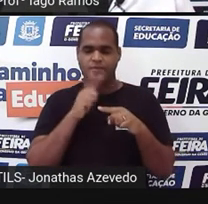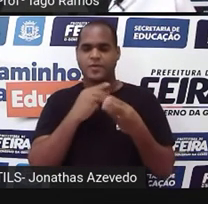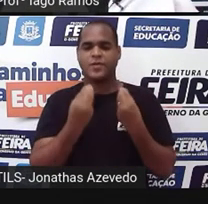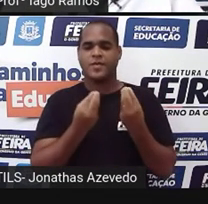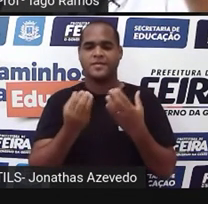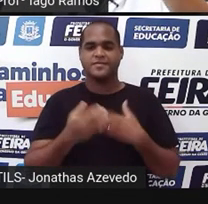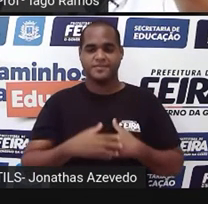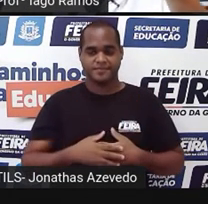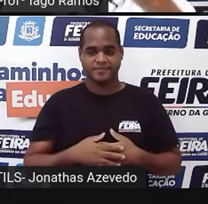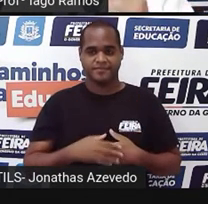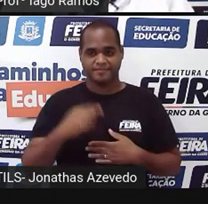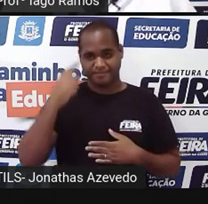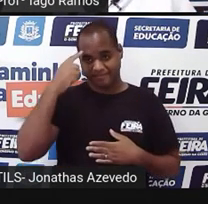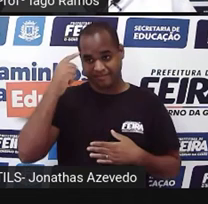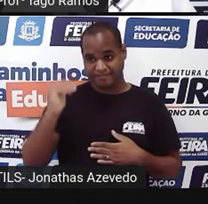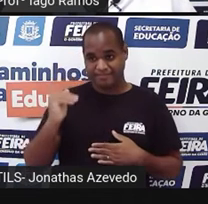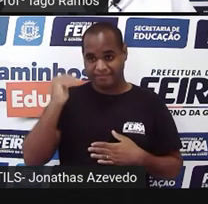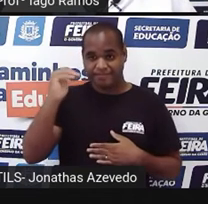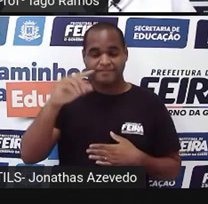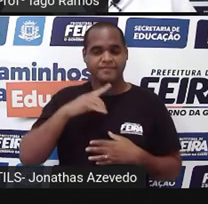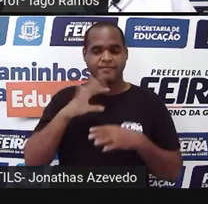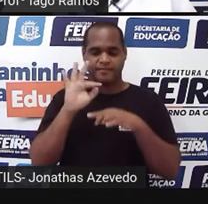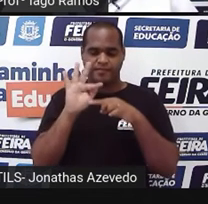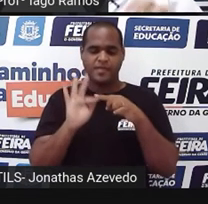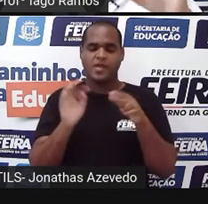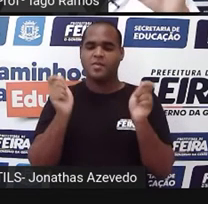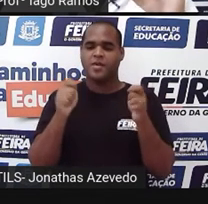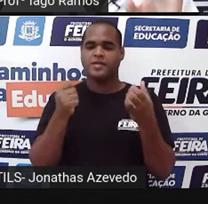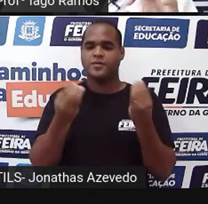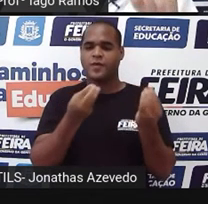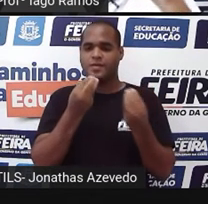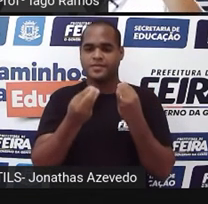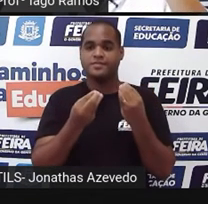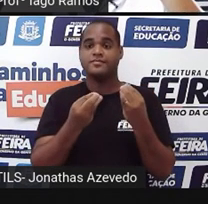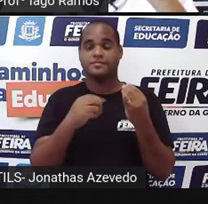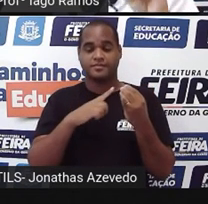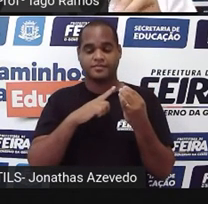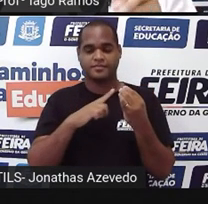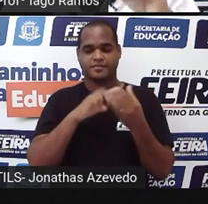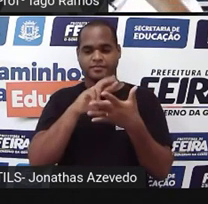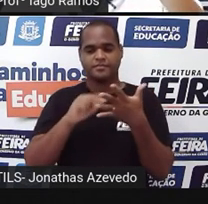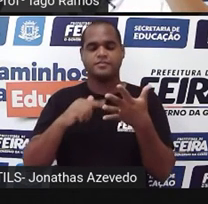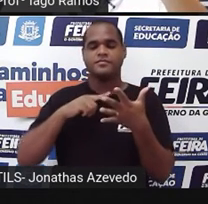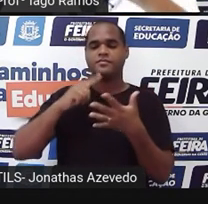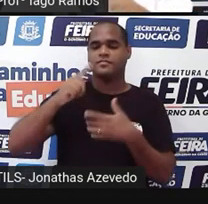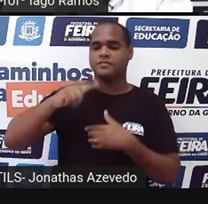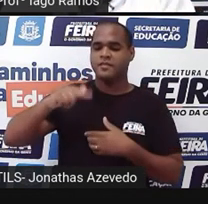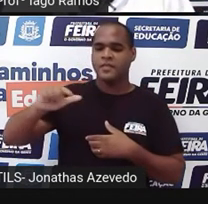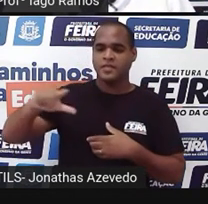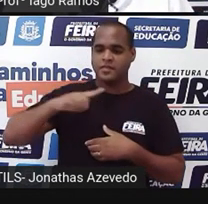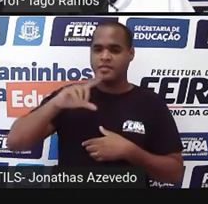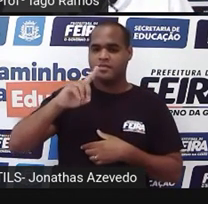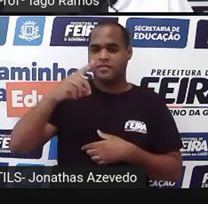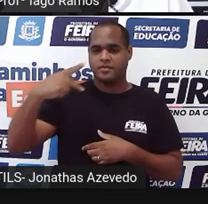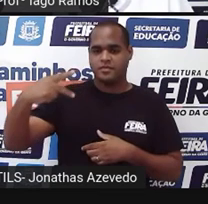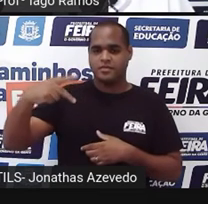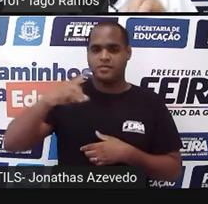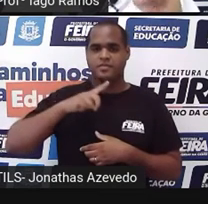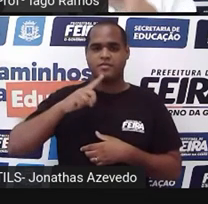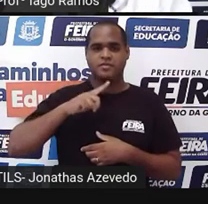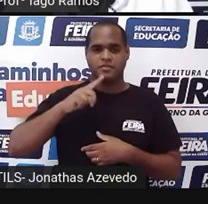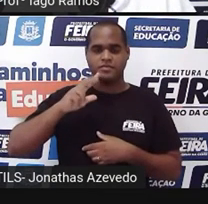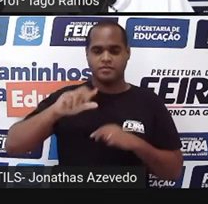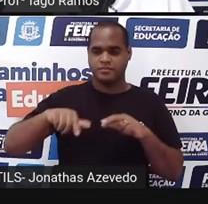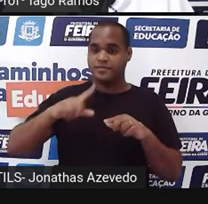fração lá em cima da fração você vai colocar o algarismo que se repete na dízima periódica